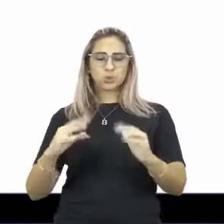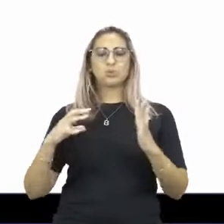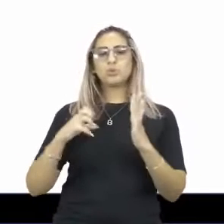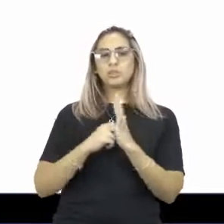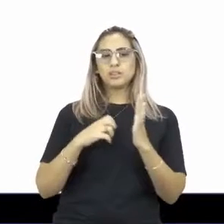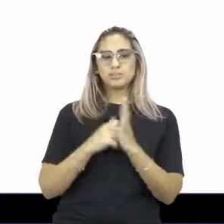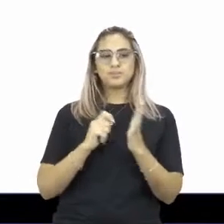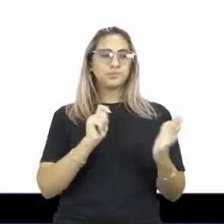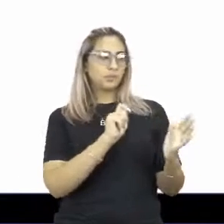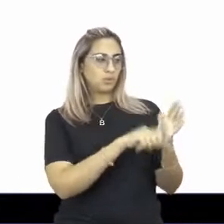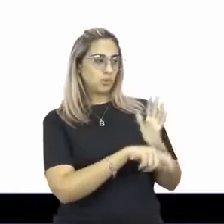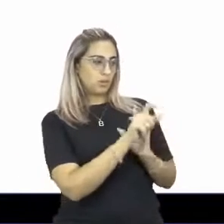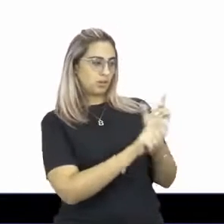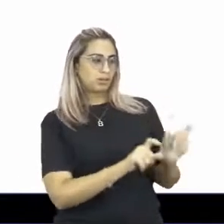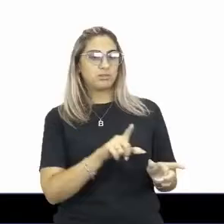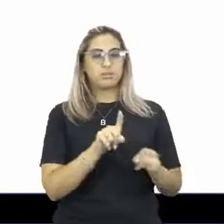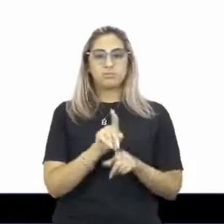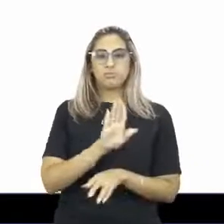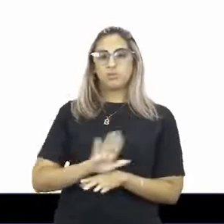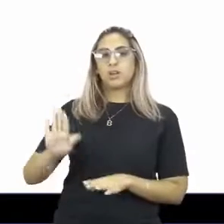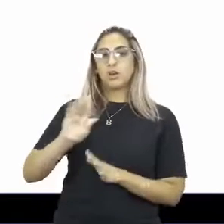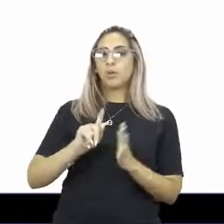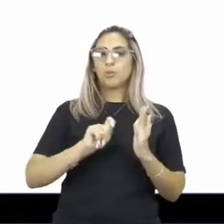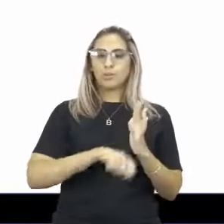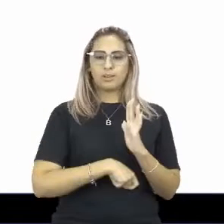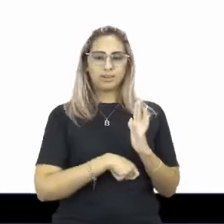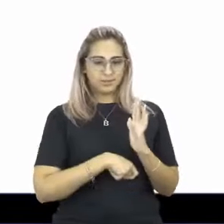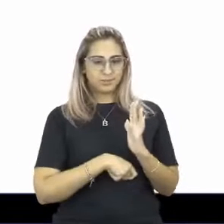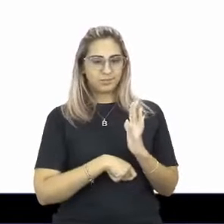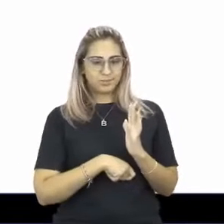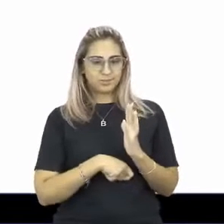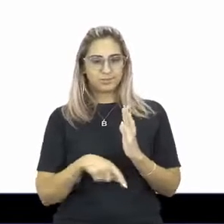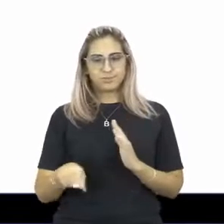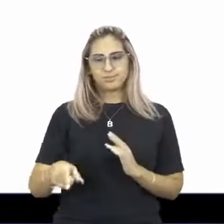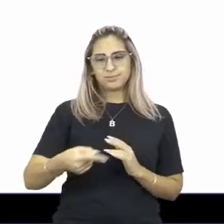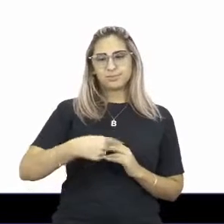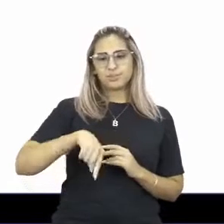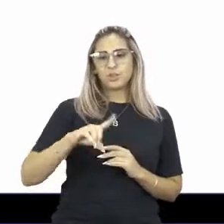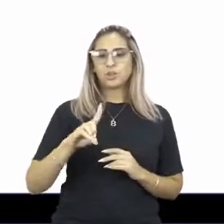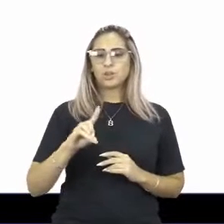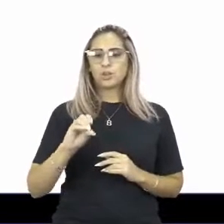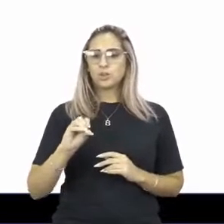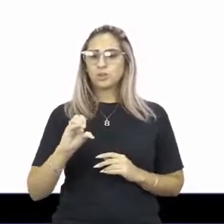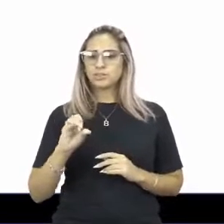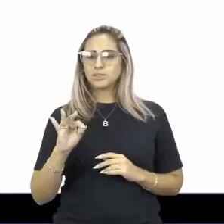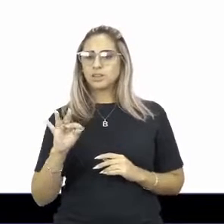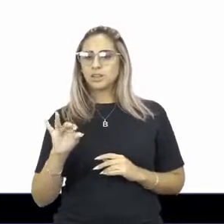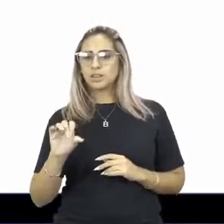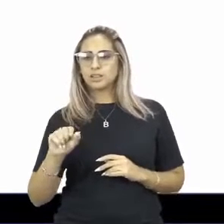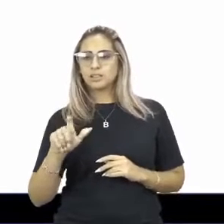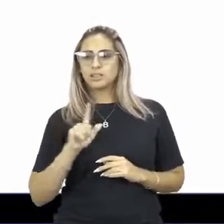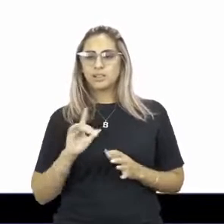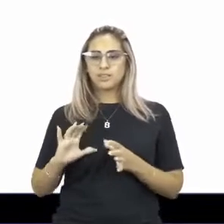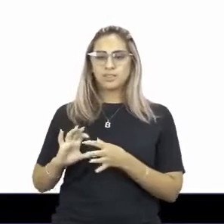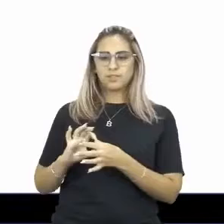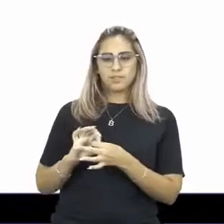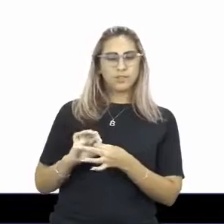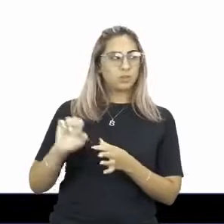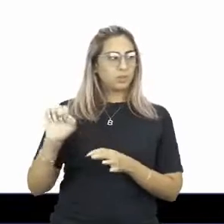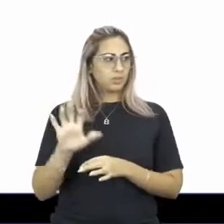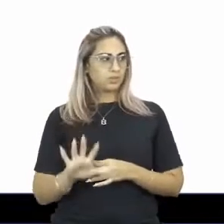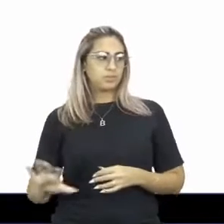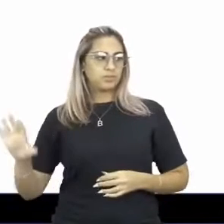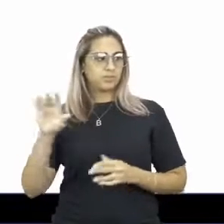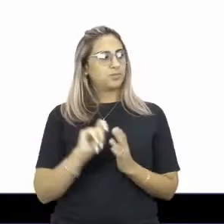inscritos, contratados e candidatos à contratação. Então, aquele docente que tem um vínculo ativo no Estado, que é um